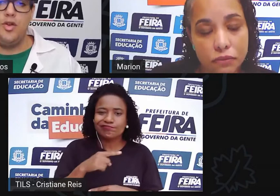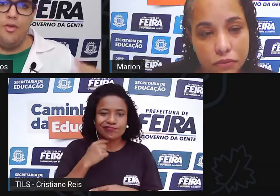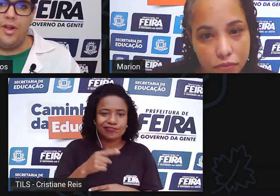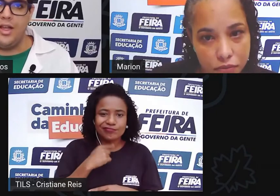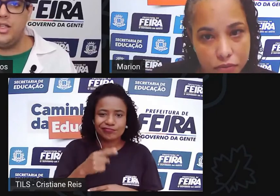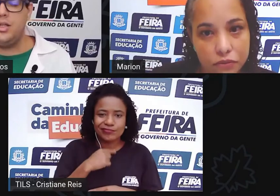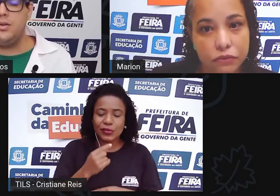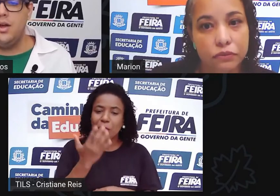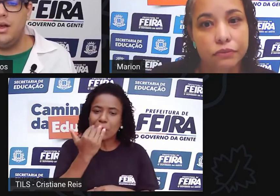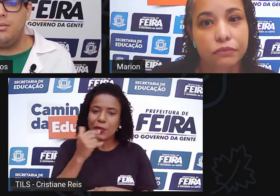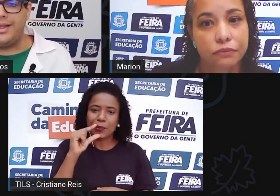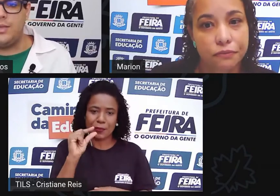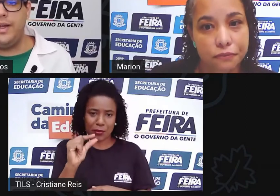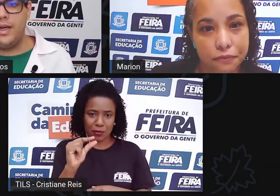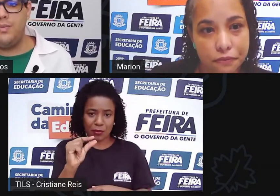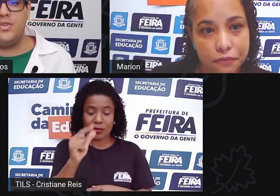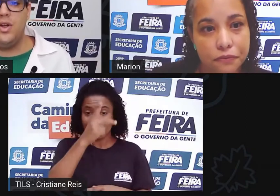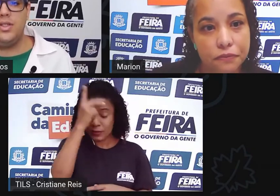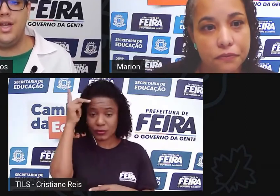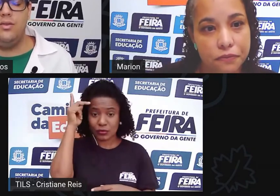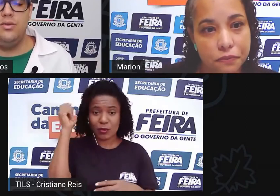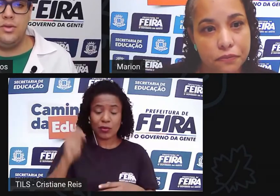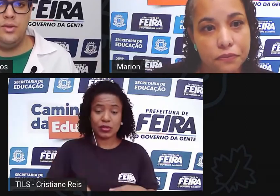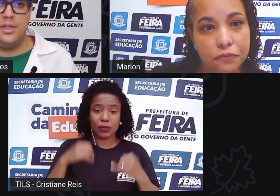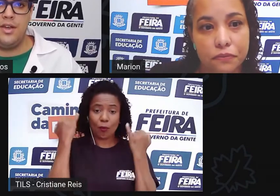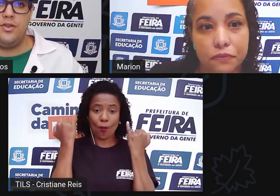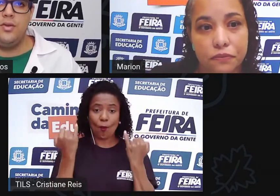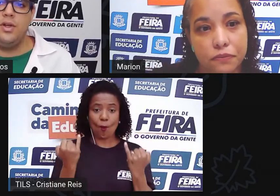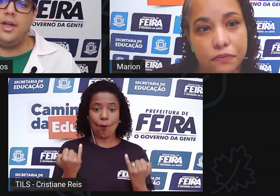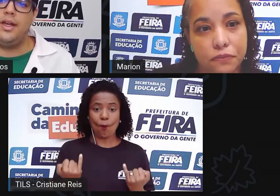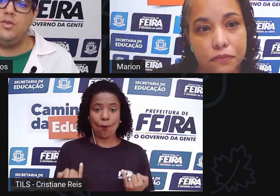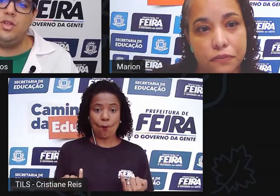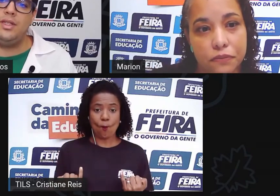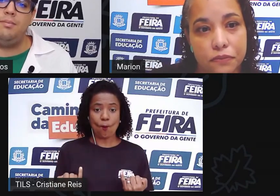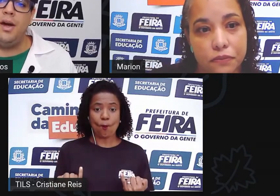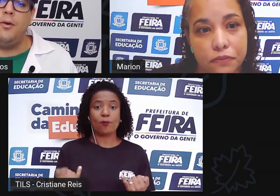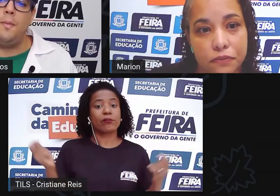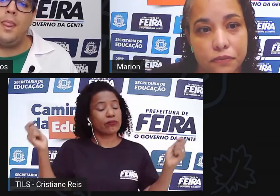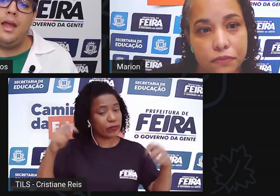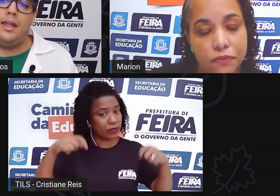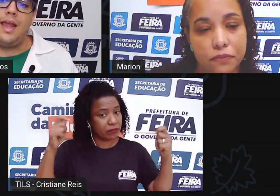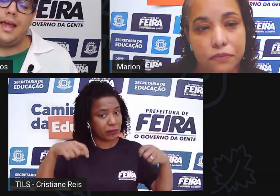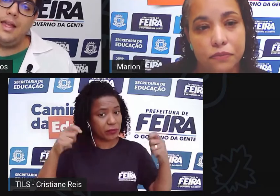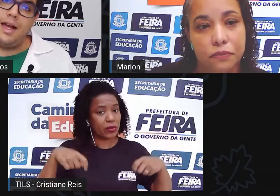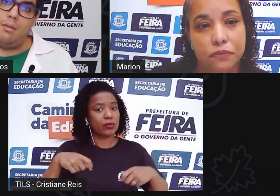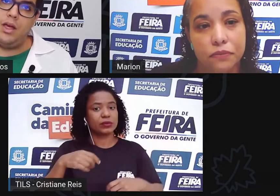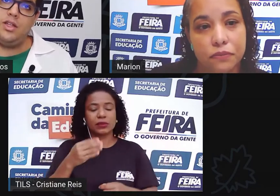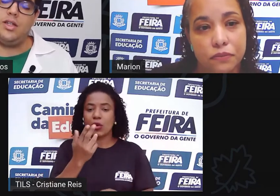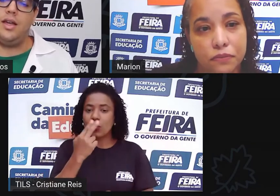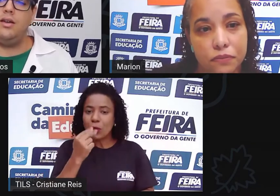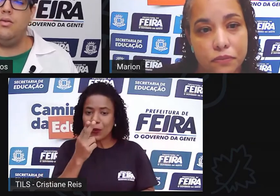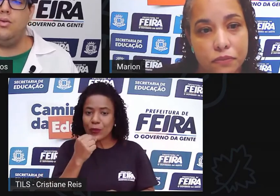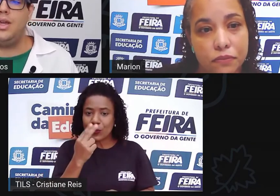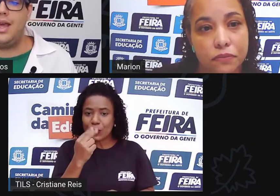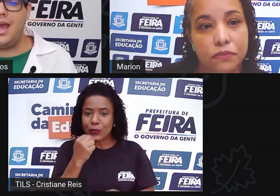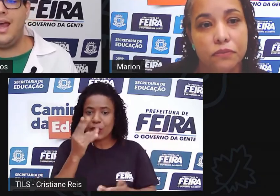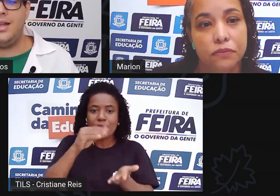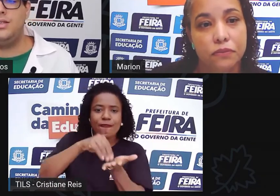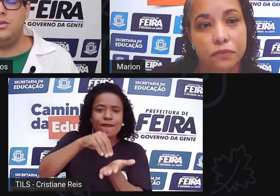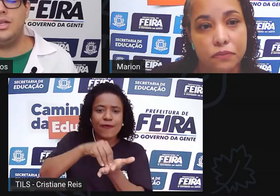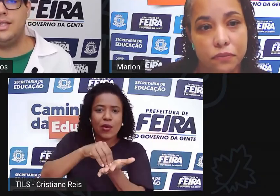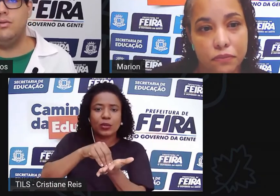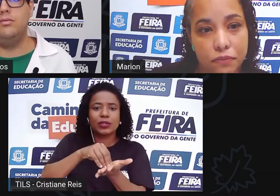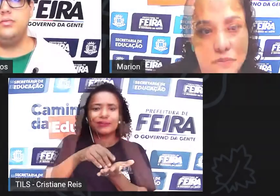sabe, a gente ouve falar disso, mas explica aqui para os nossos alunos do sexto ano da rede municipal, tecnicamente, né, o que é